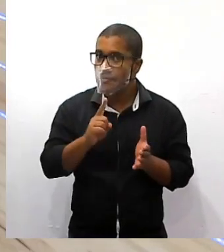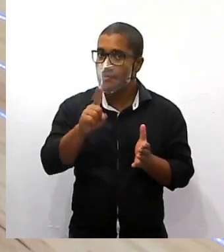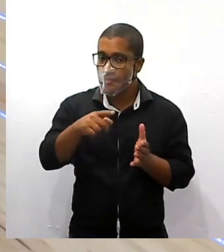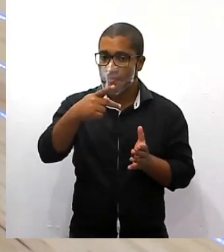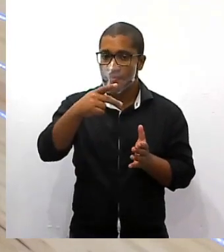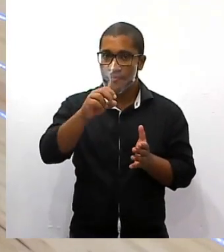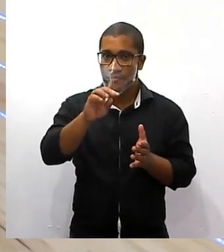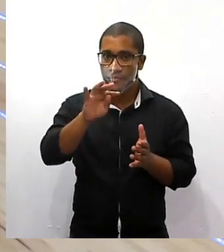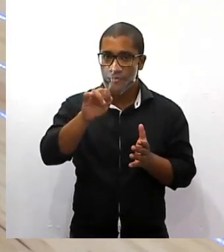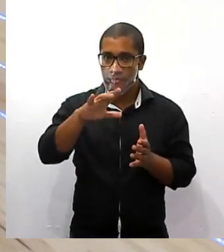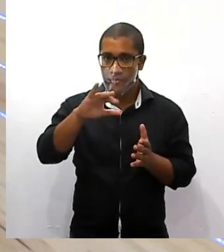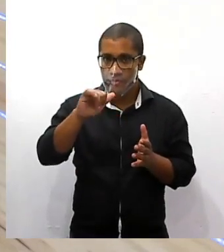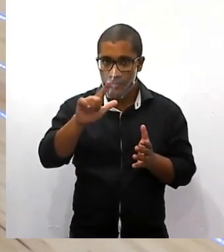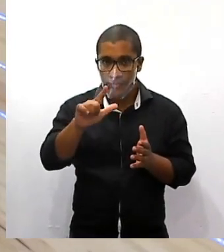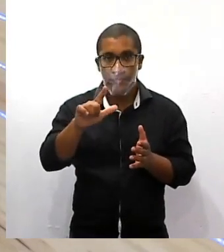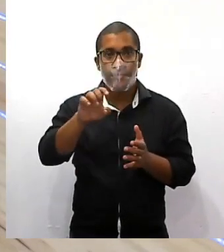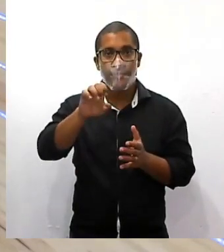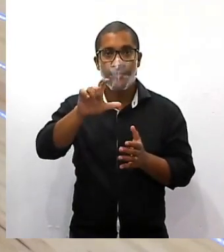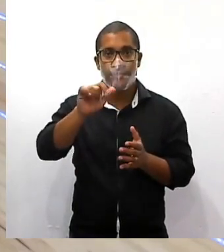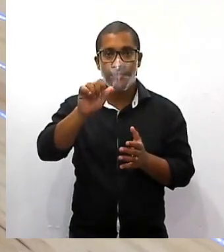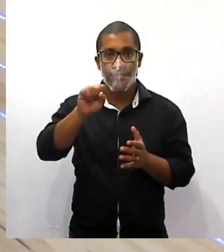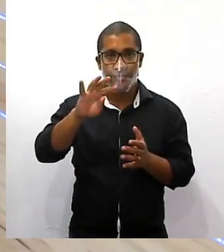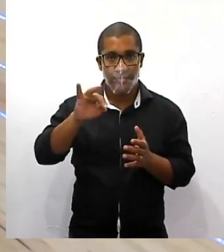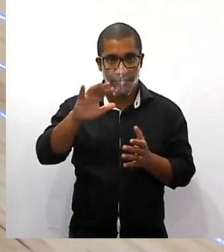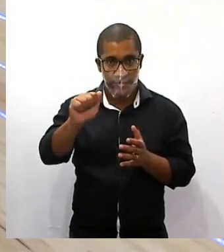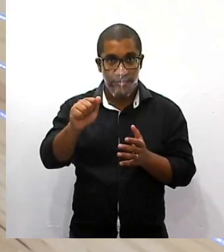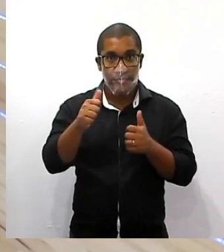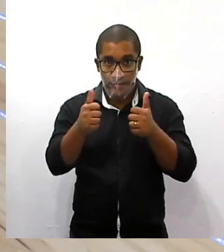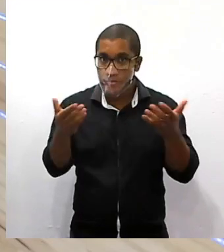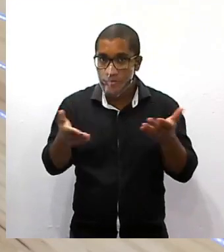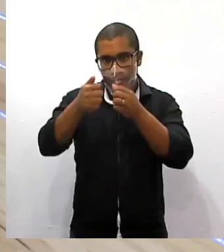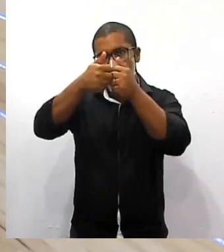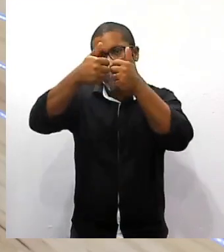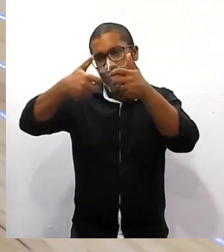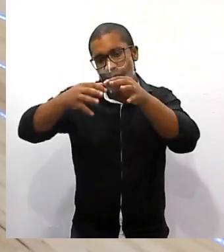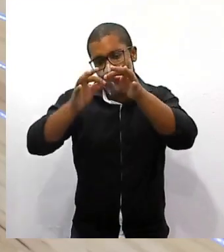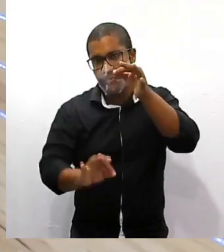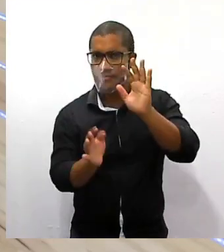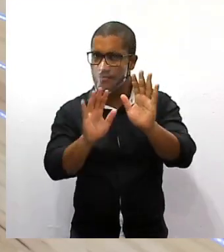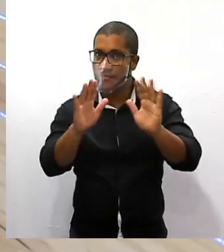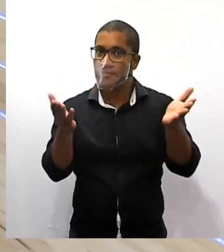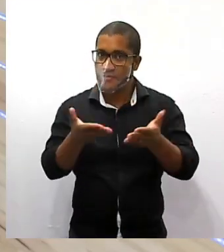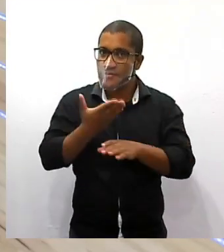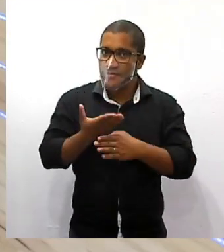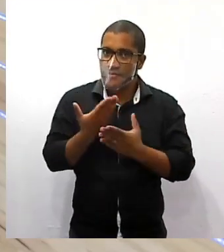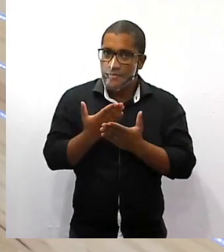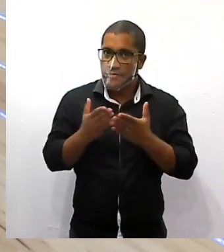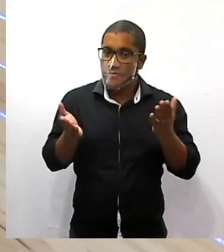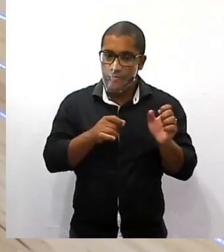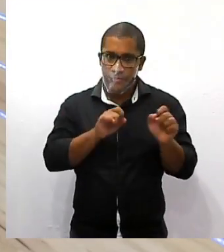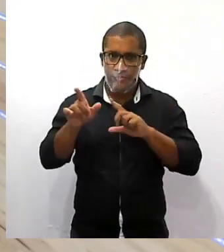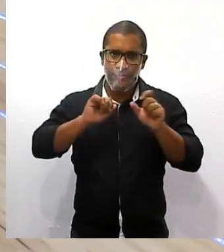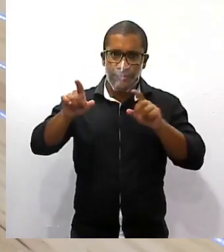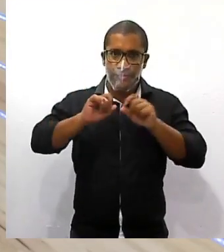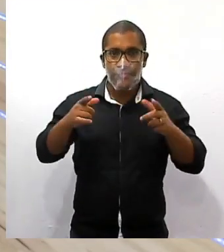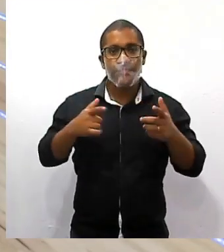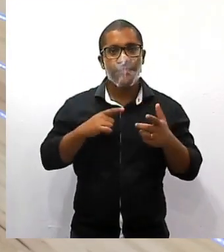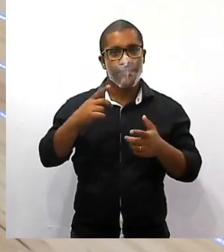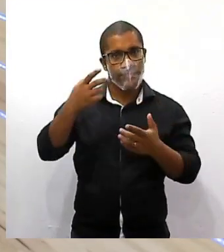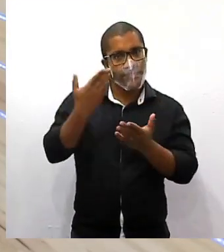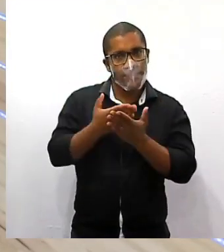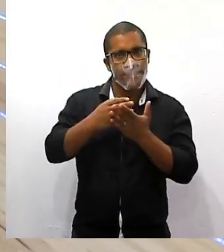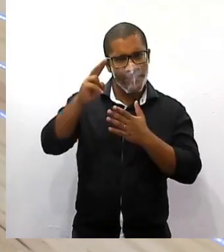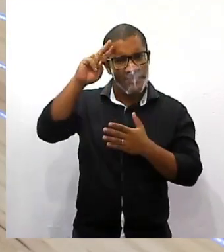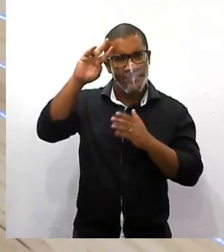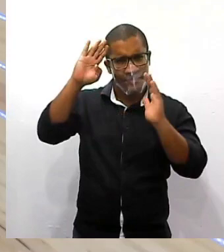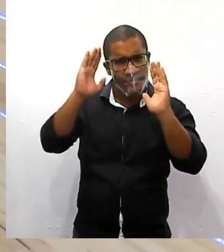potencial elástica. Então, vamos embora sem muita delonga, porque hoje a aula, meu velho, hoje a aula promete. Eu vou adiantar aqui o sistema, porque isso tudo foi aquela aula da segunda-feira. A